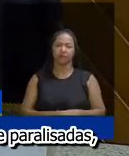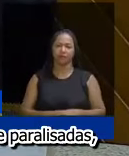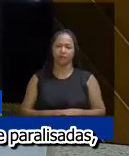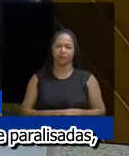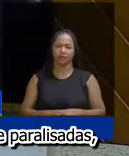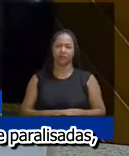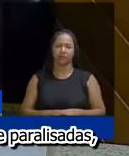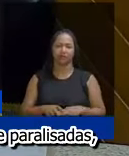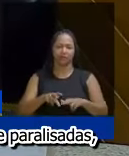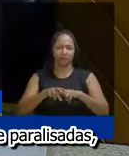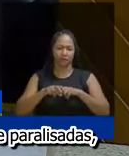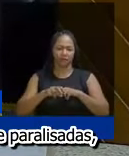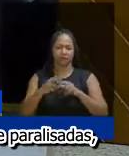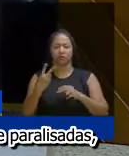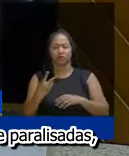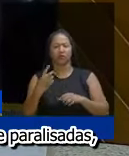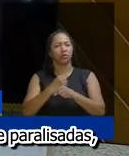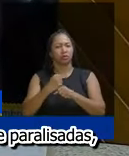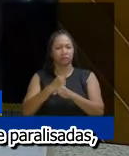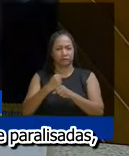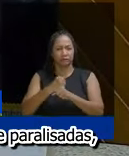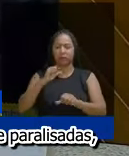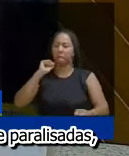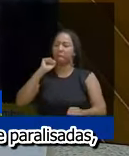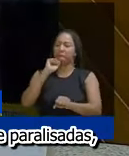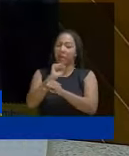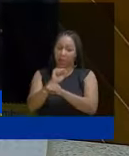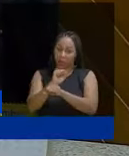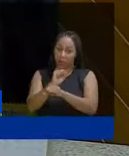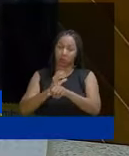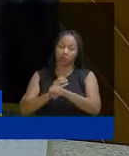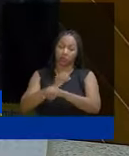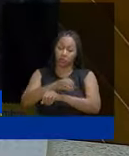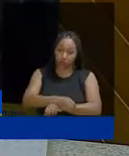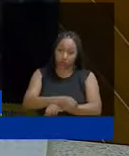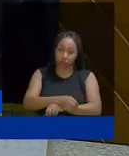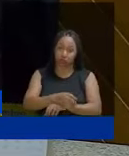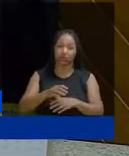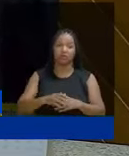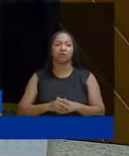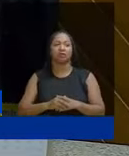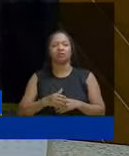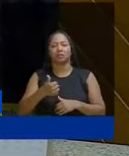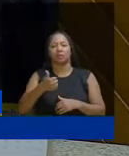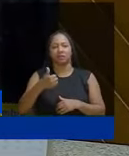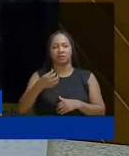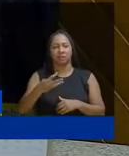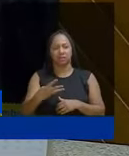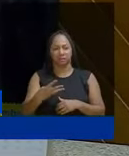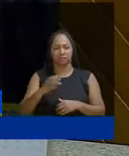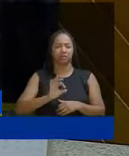Como visto, por 2 anos as obras estiveram praticamente paralisadas, com uma evolução de pouco mais de 13%.